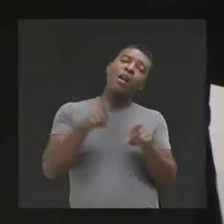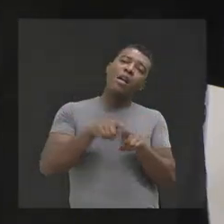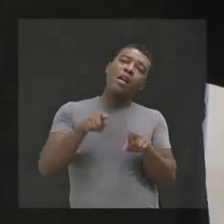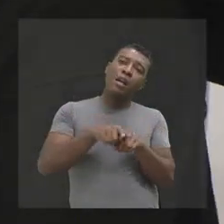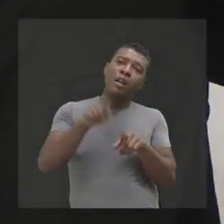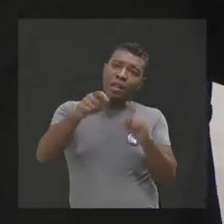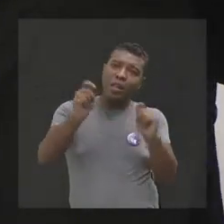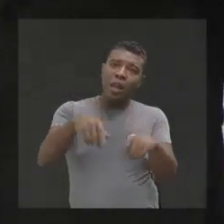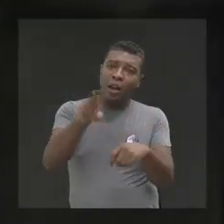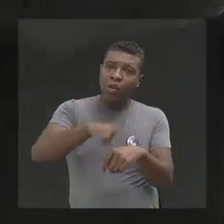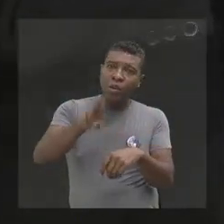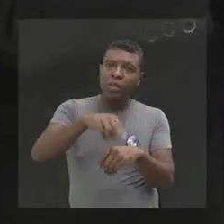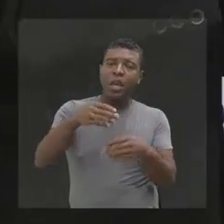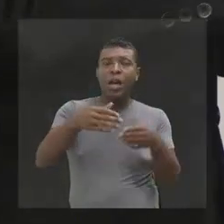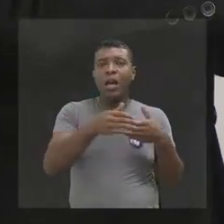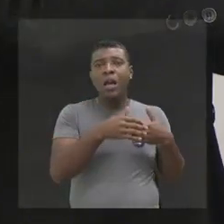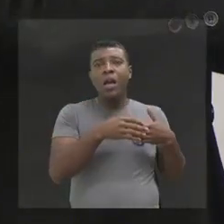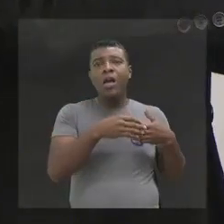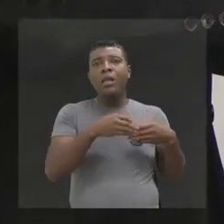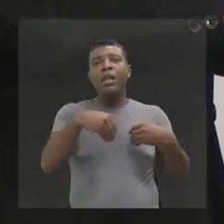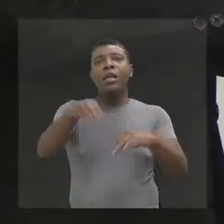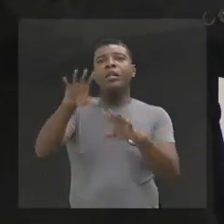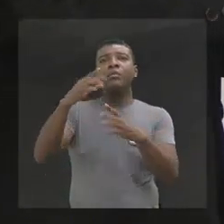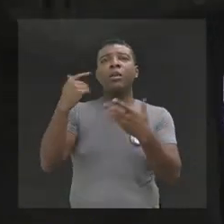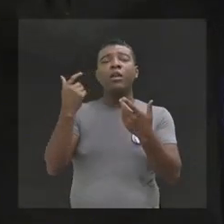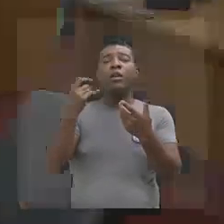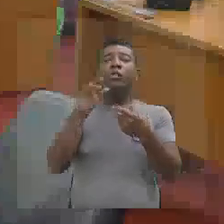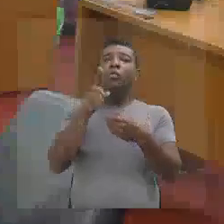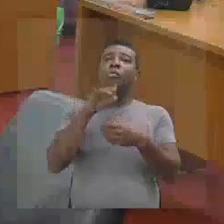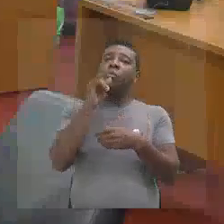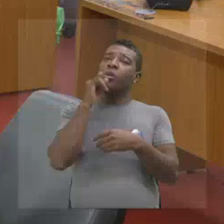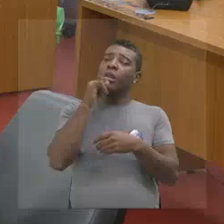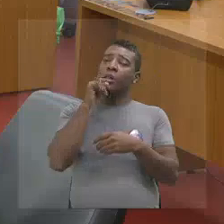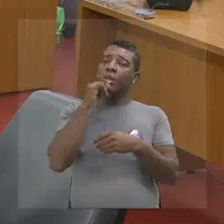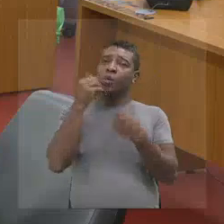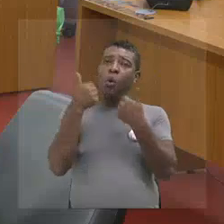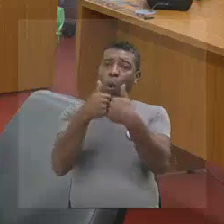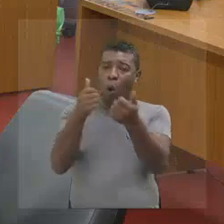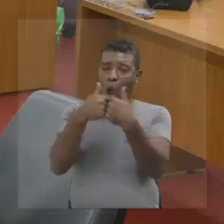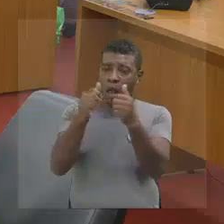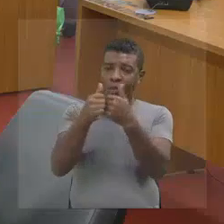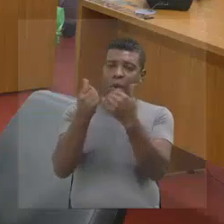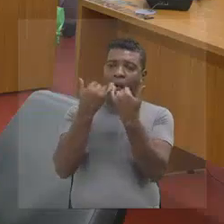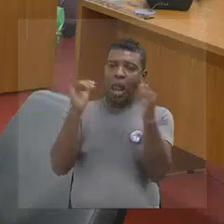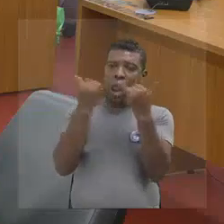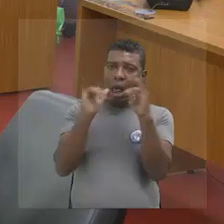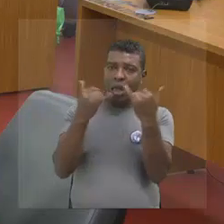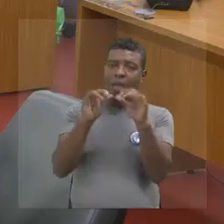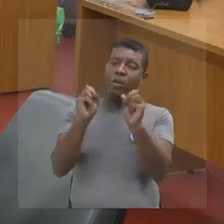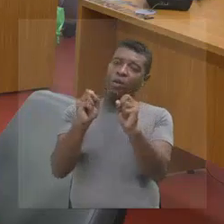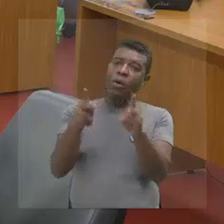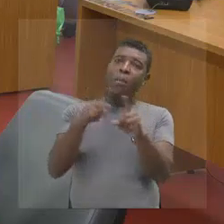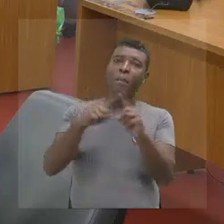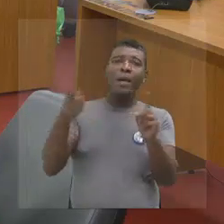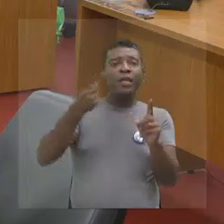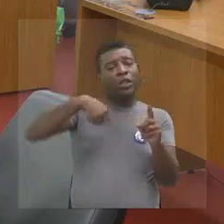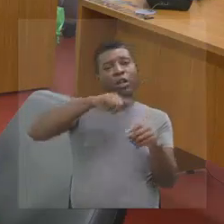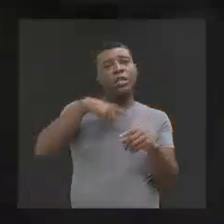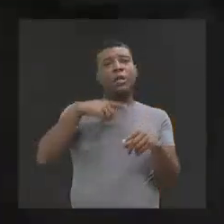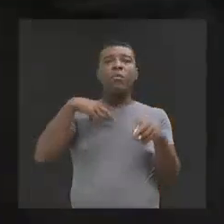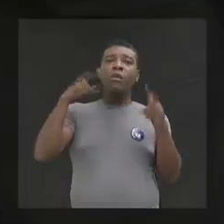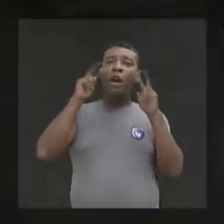utilizada mais em transporte público como ônibus elétricos mas nós também temos né Essa mesma visão estamos trabalhando